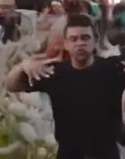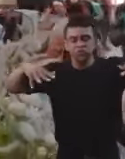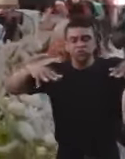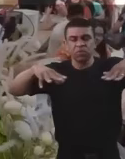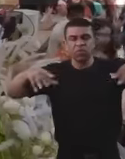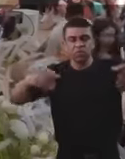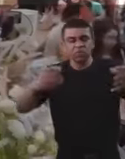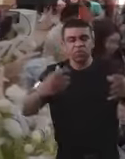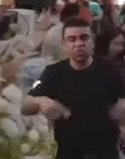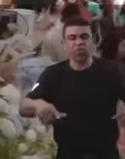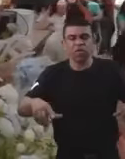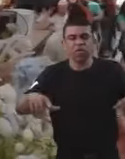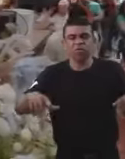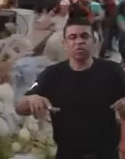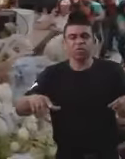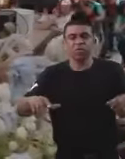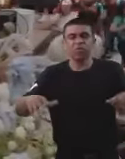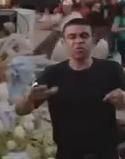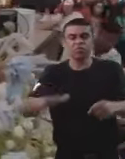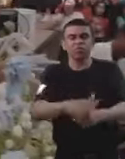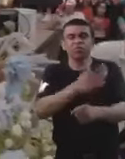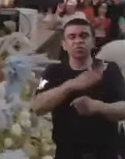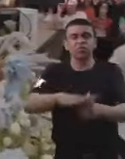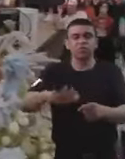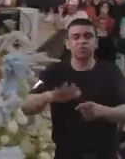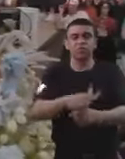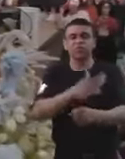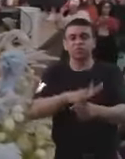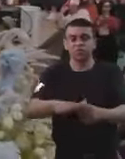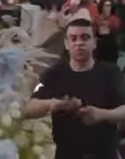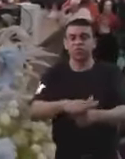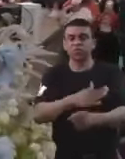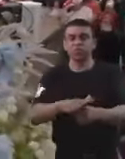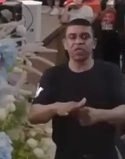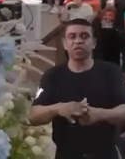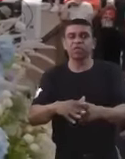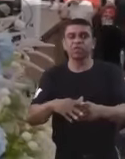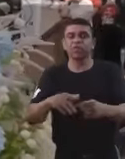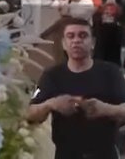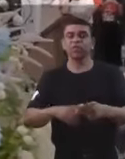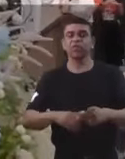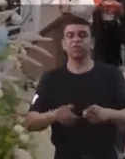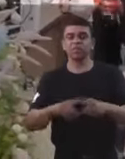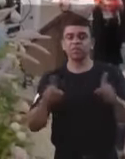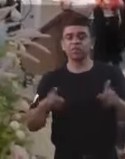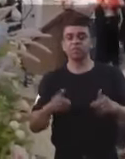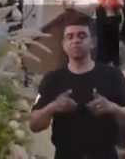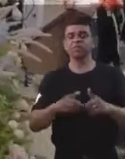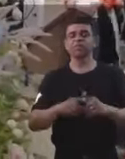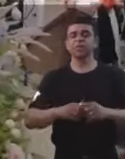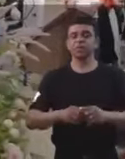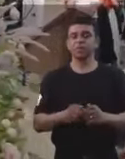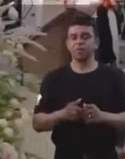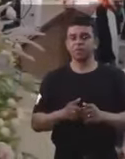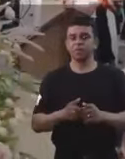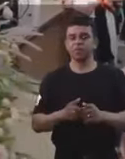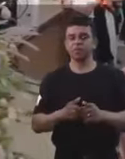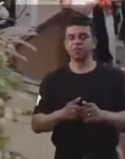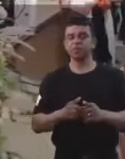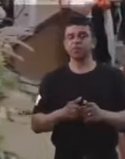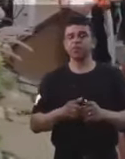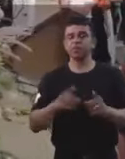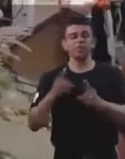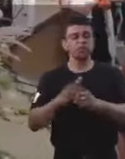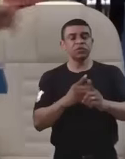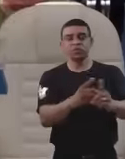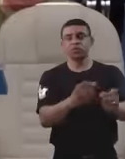os discípulos. O versículo 1 diz: e ele começou a dizer aos seus